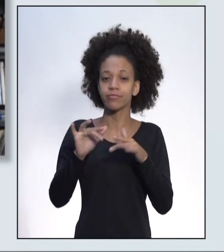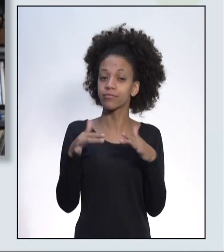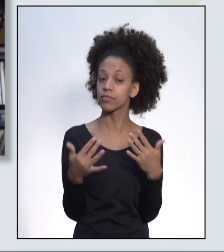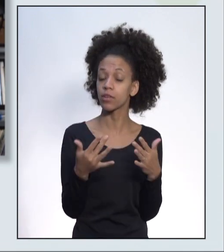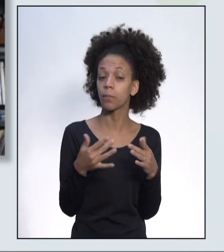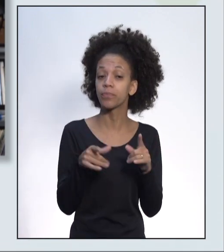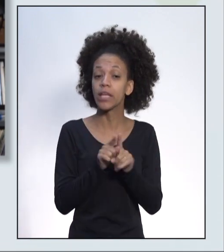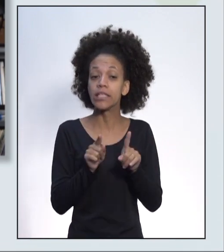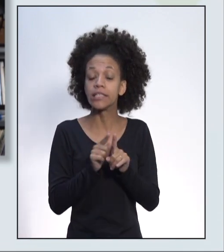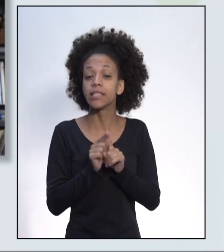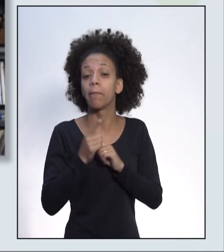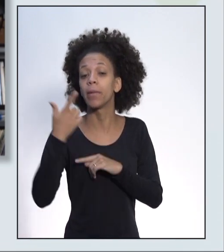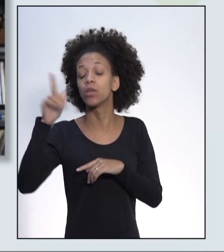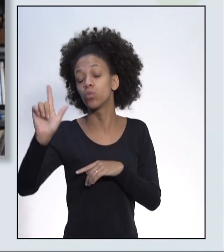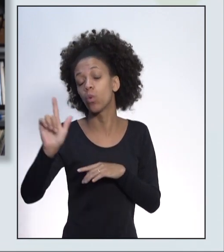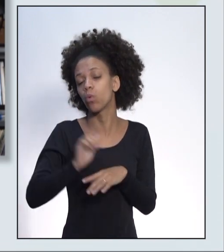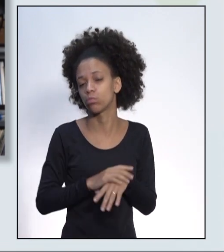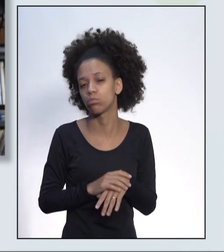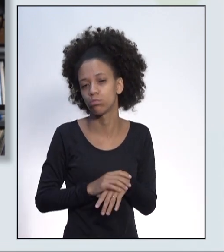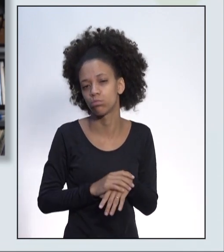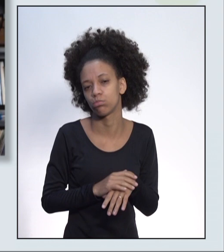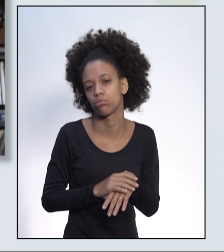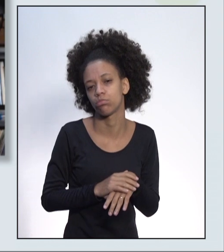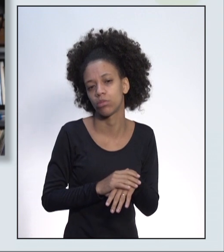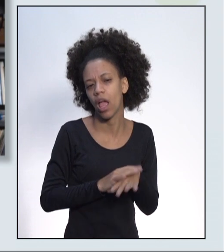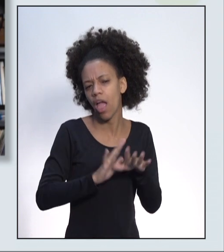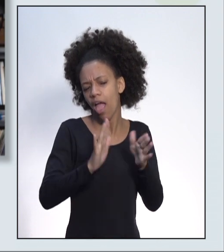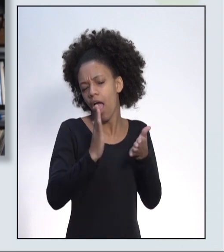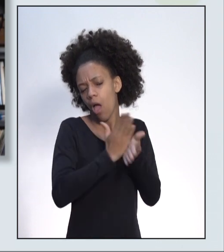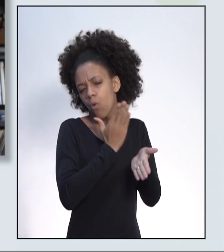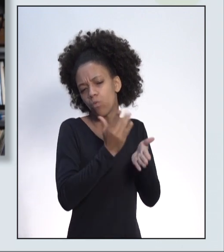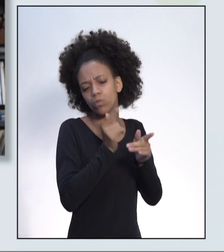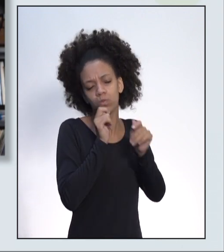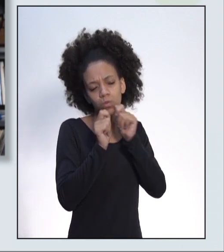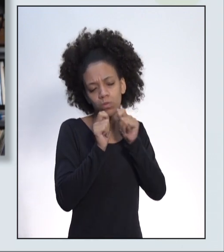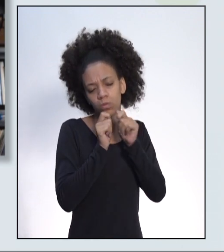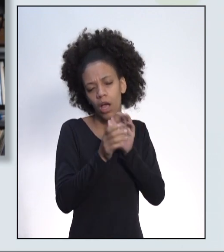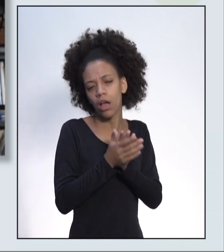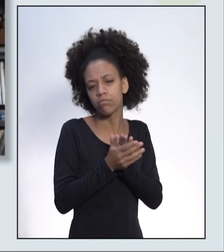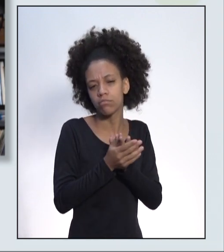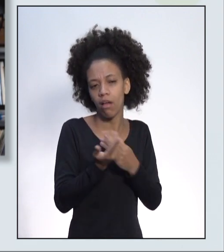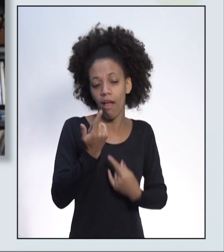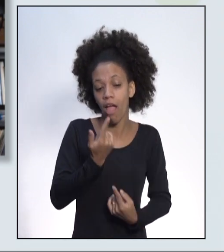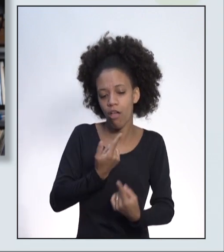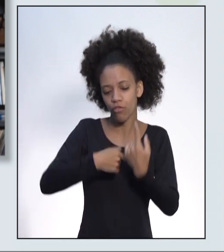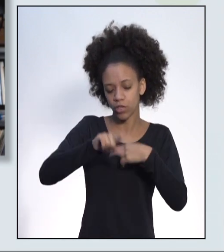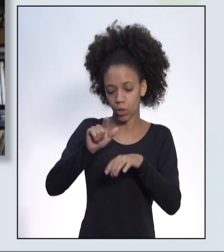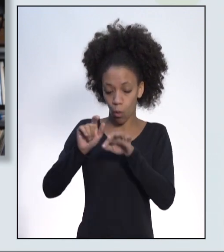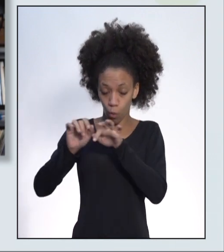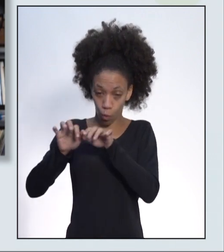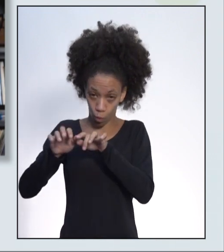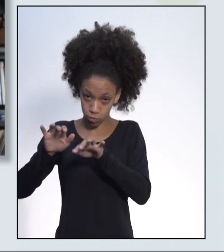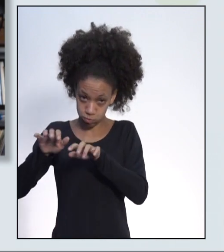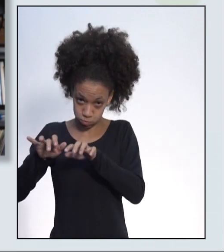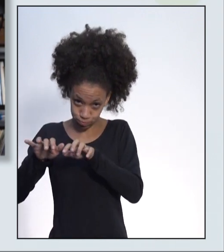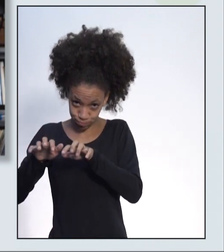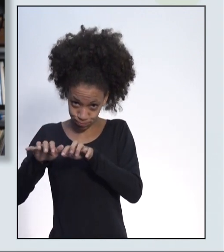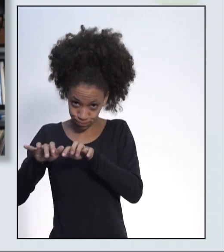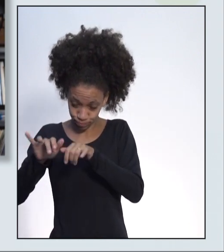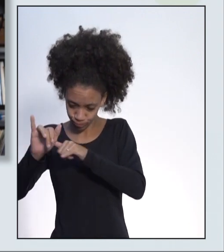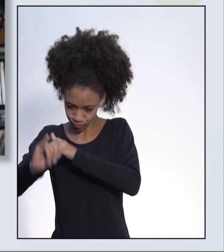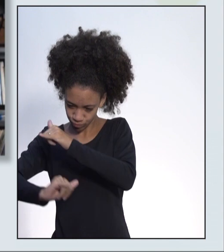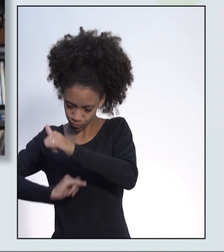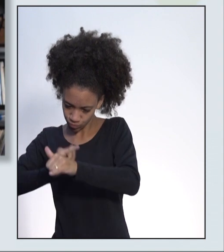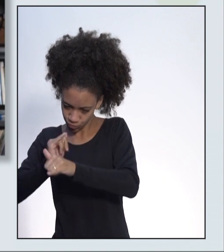um outro exemplo. Essa aqui é uma reportagem que conta a evolução dos computadores, a história da tecnologia